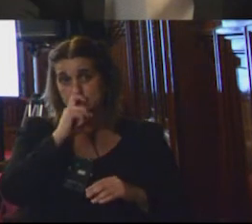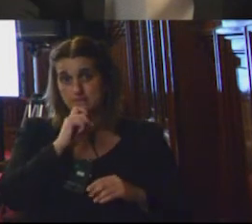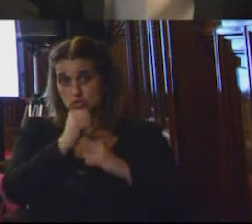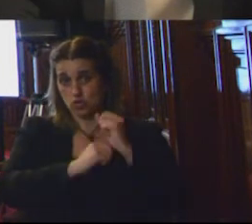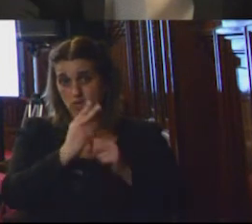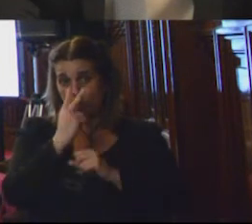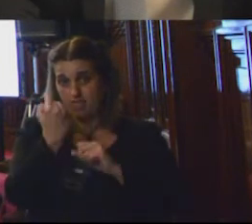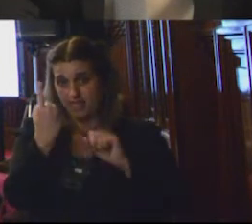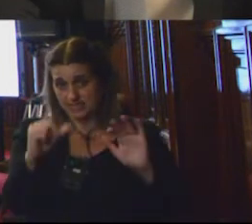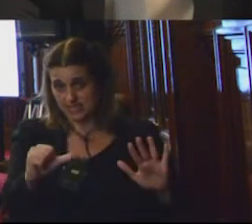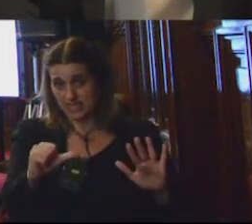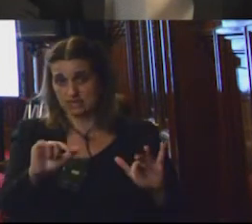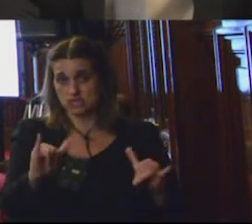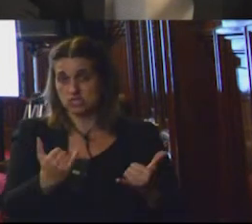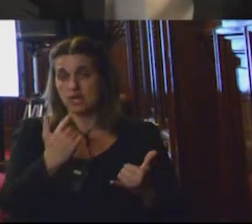recurso extraordinário número